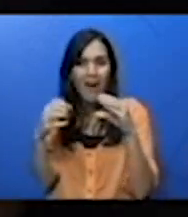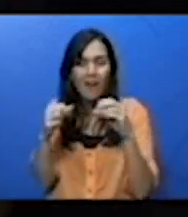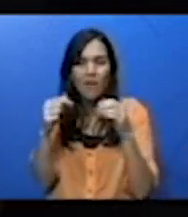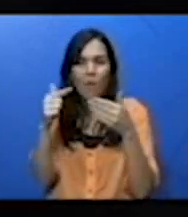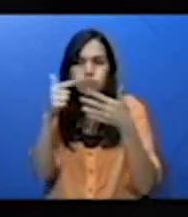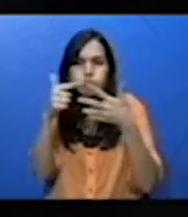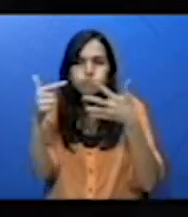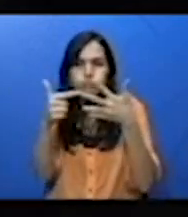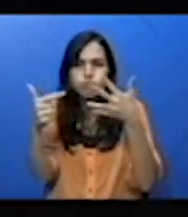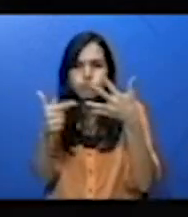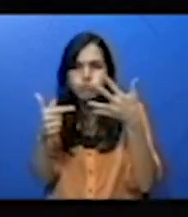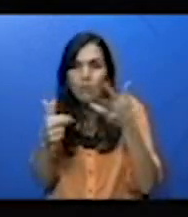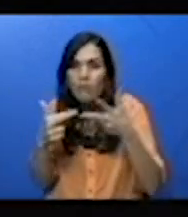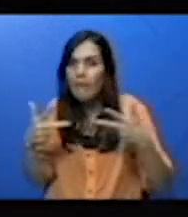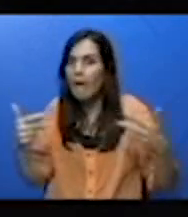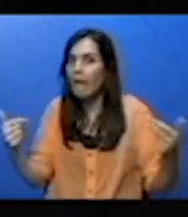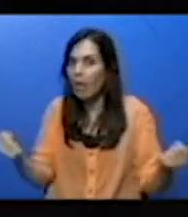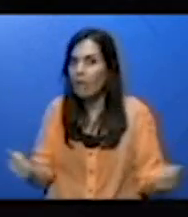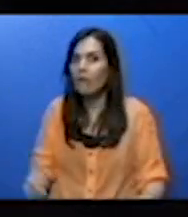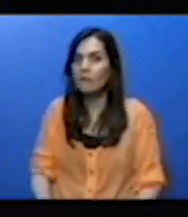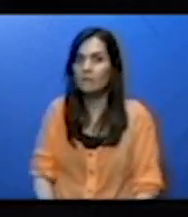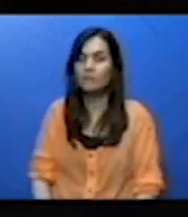Vamos continuar?